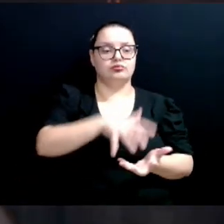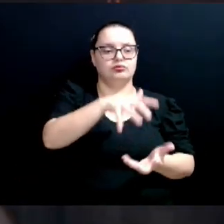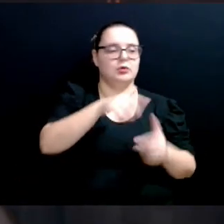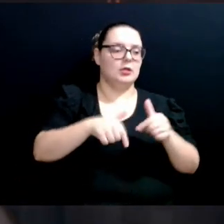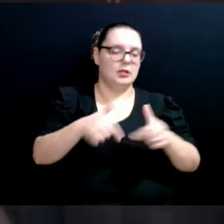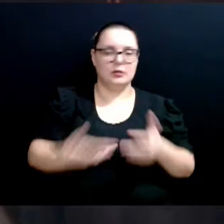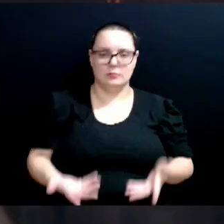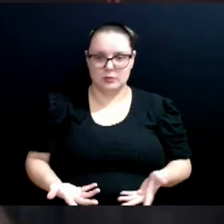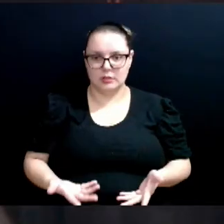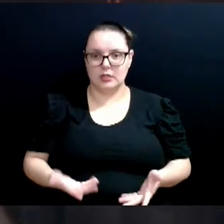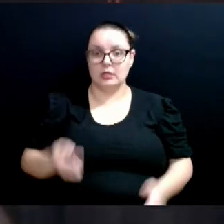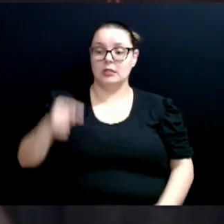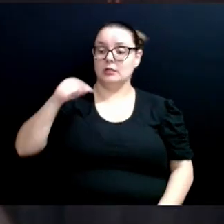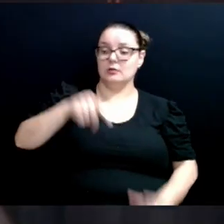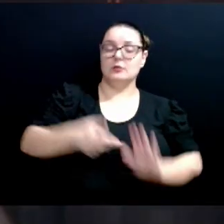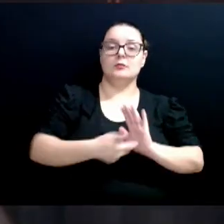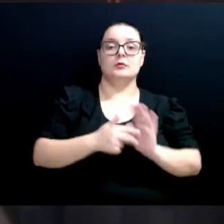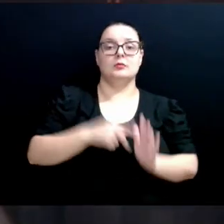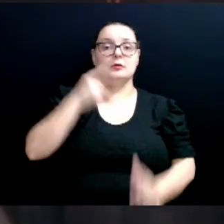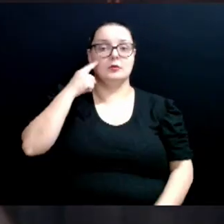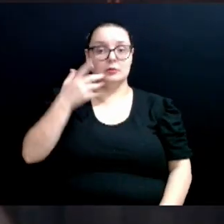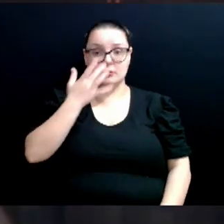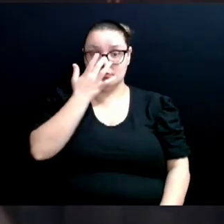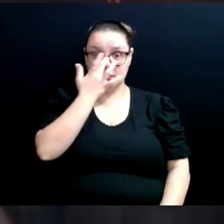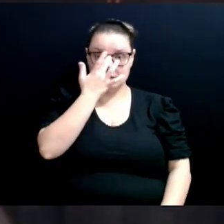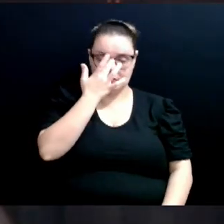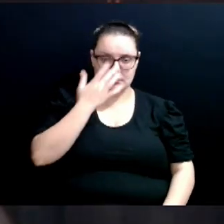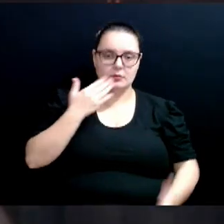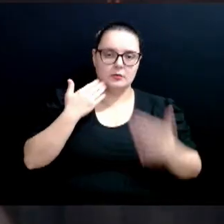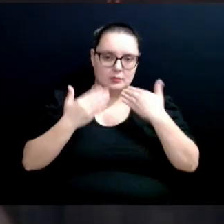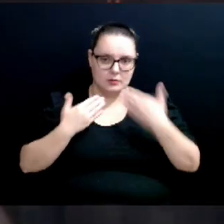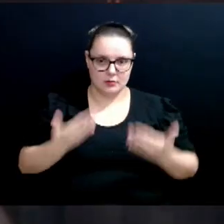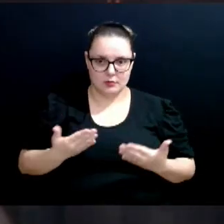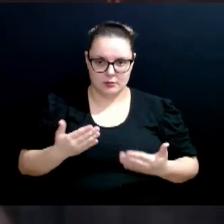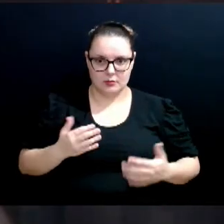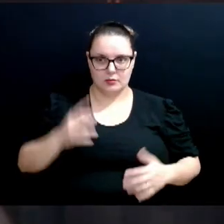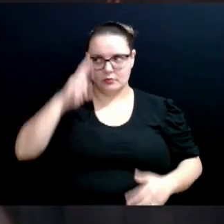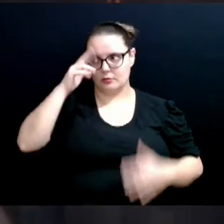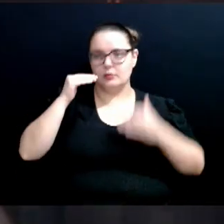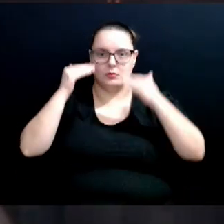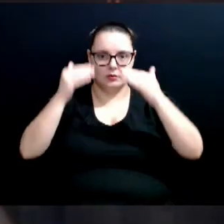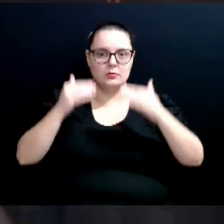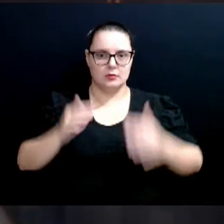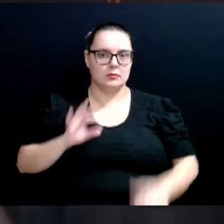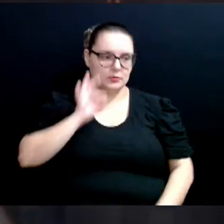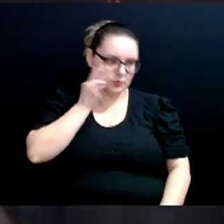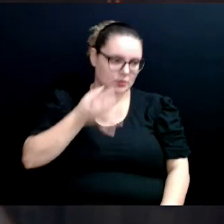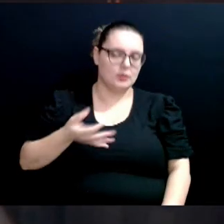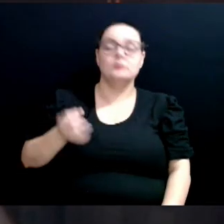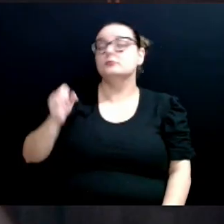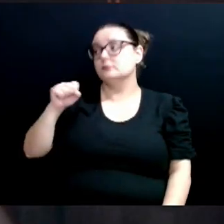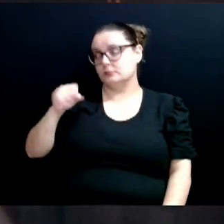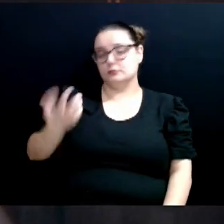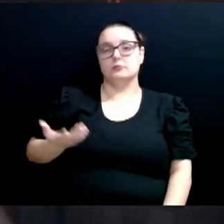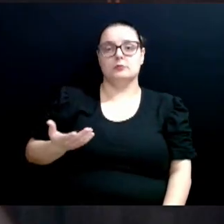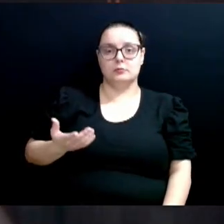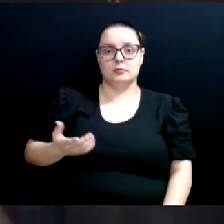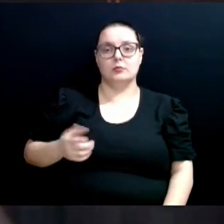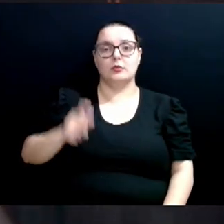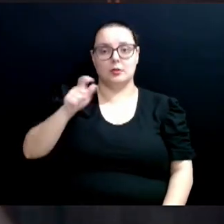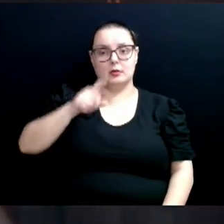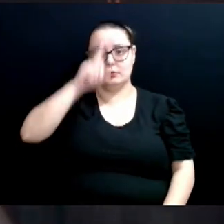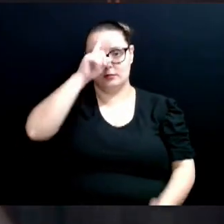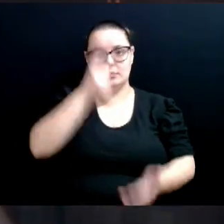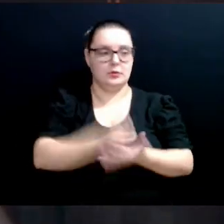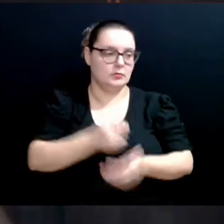nesse sentido, o ideal é que ela converse, nesse caso seria com o superior imediato, por exemplo, porque a pessoa é tomadora de decisão ali, né? Pode